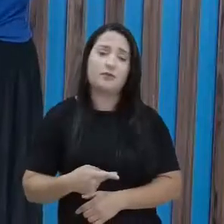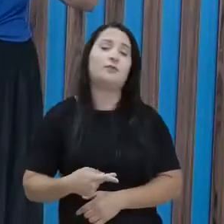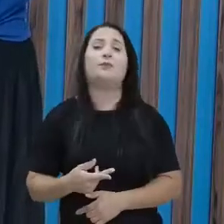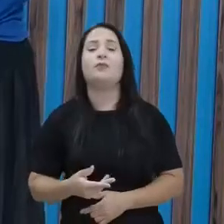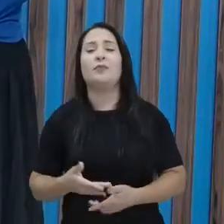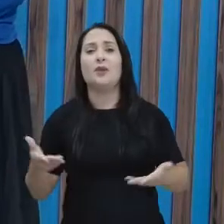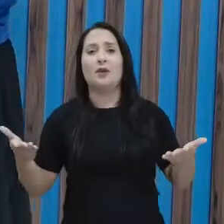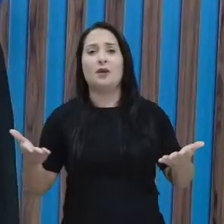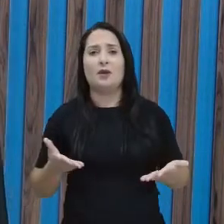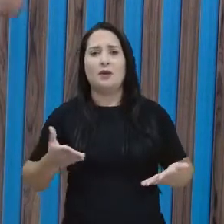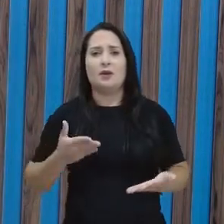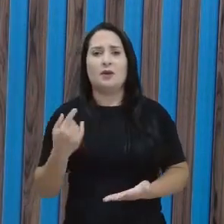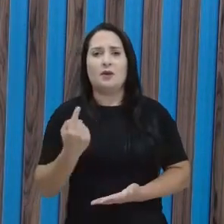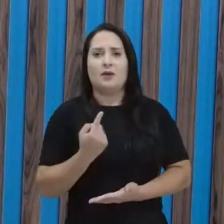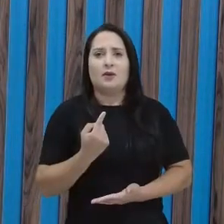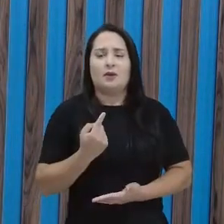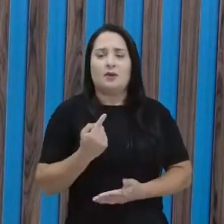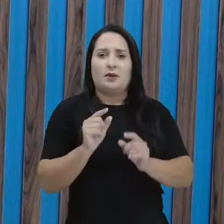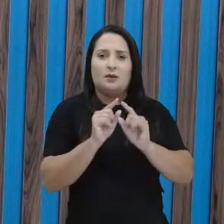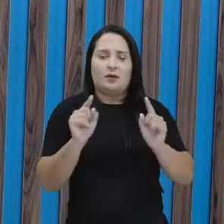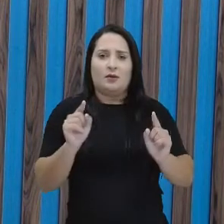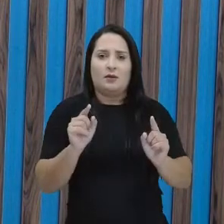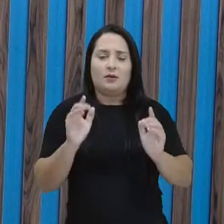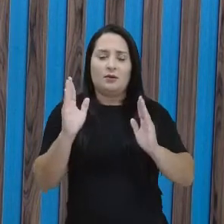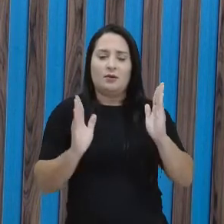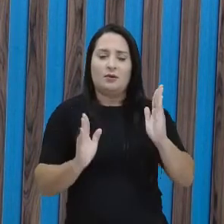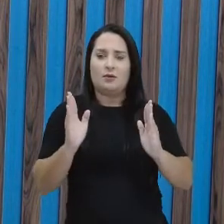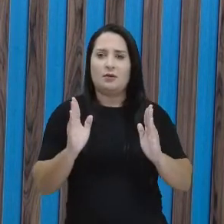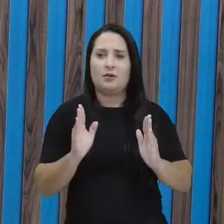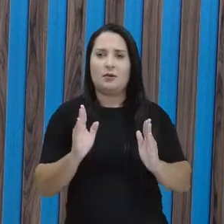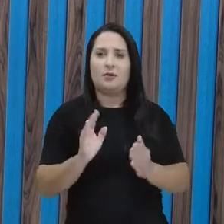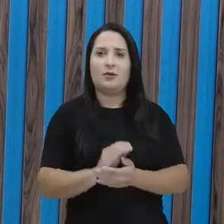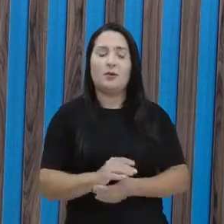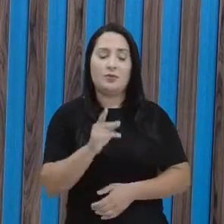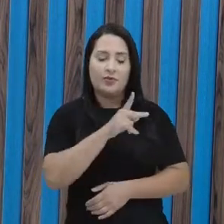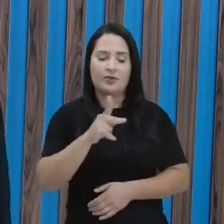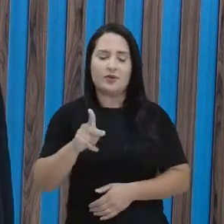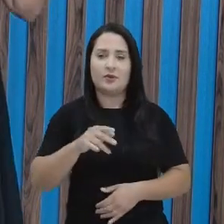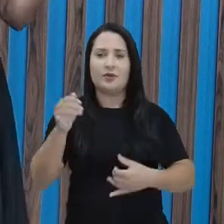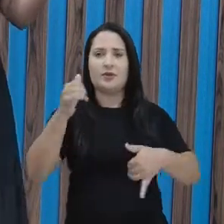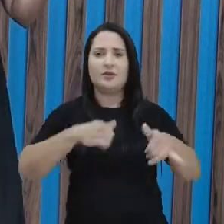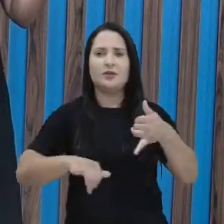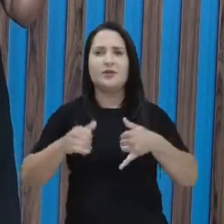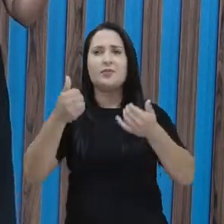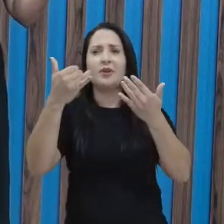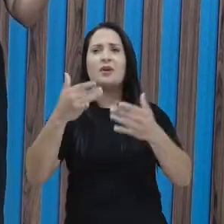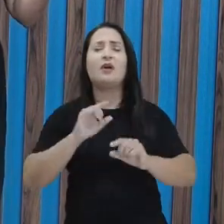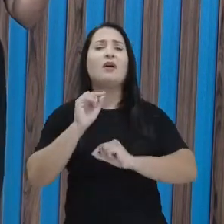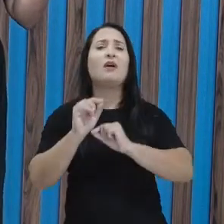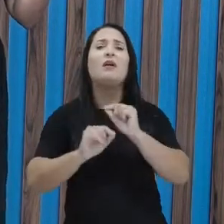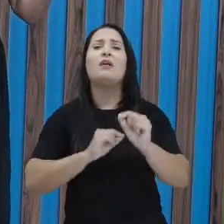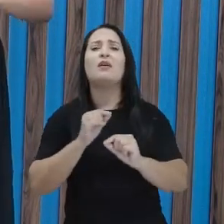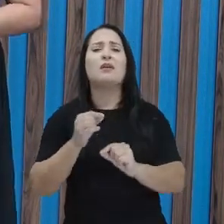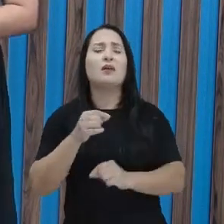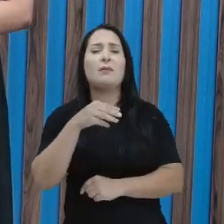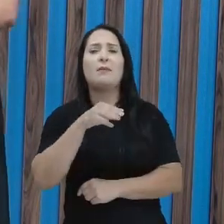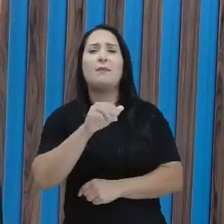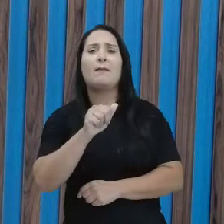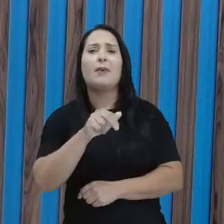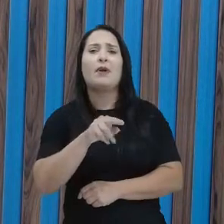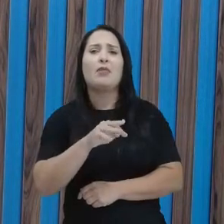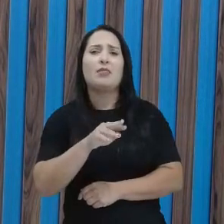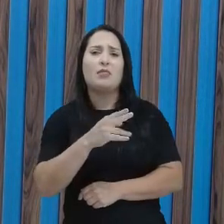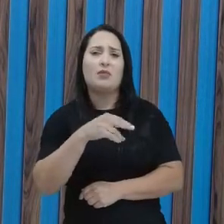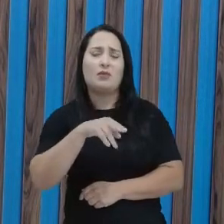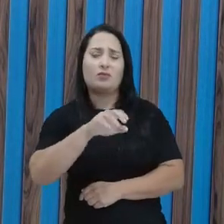nesse aposto, isolado por vírgula, o professor de Química, explicando quem é Mateus, né? Eu estou dando